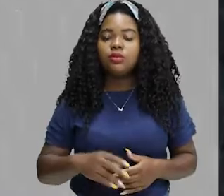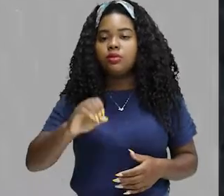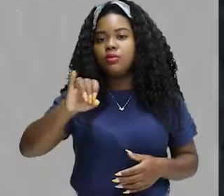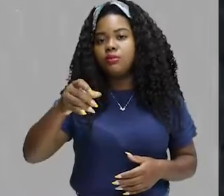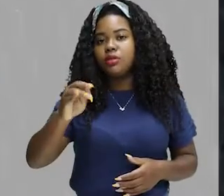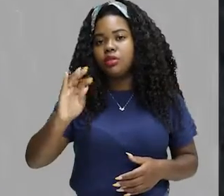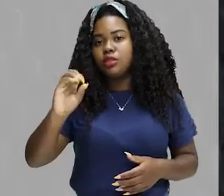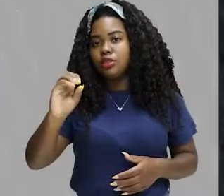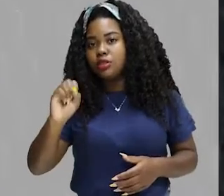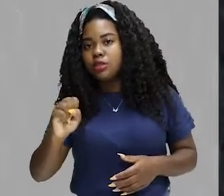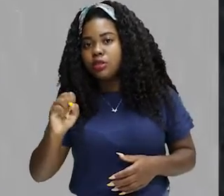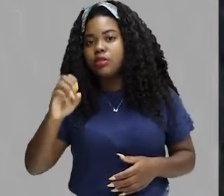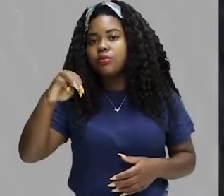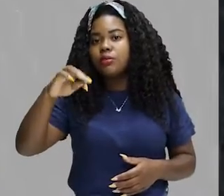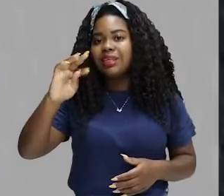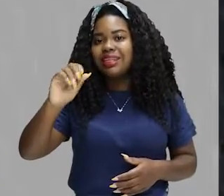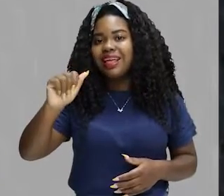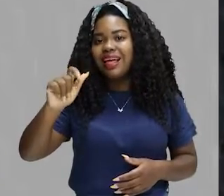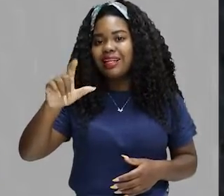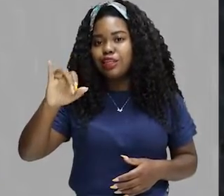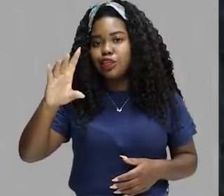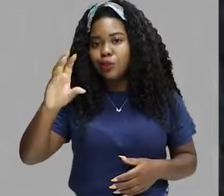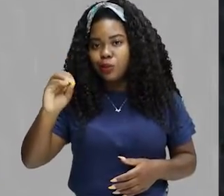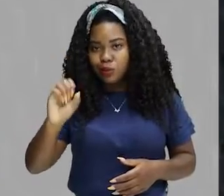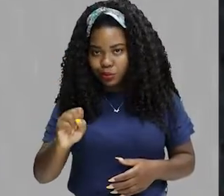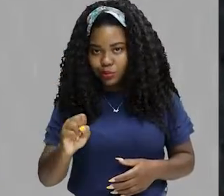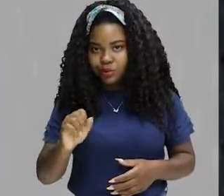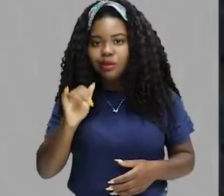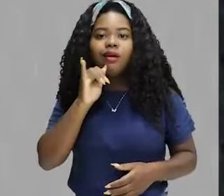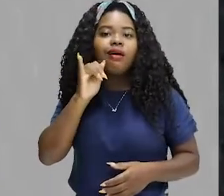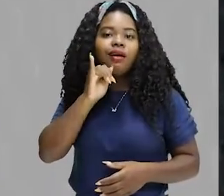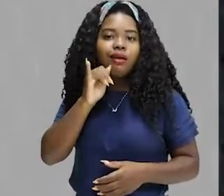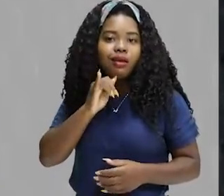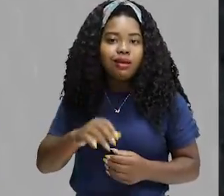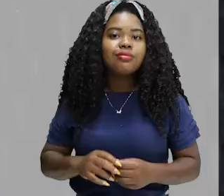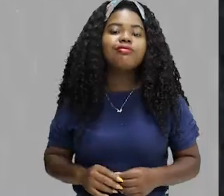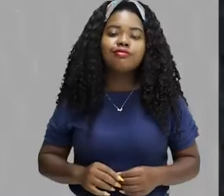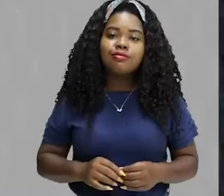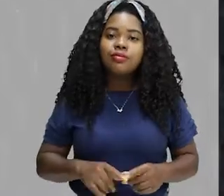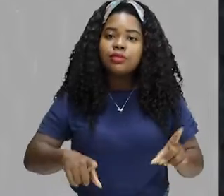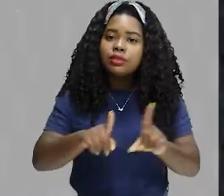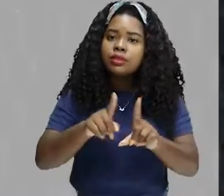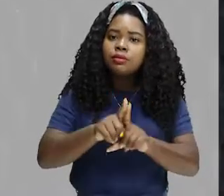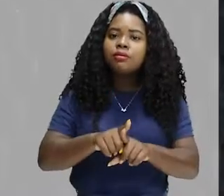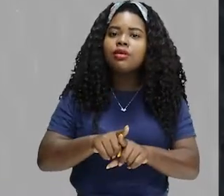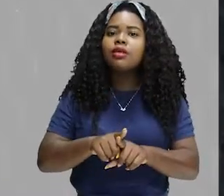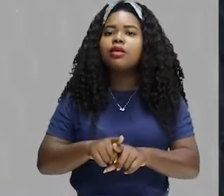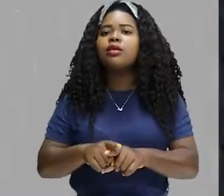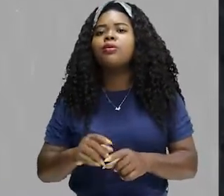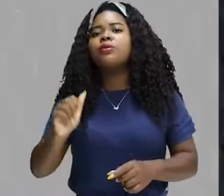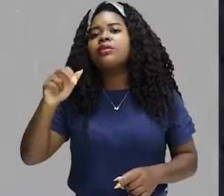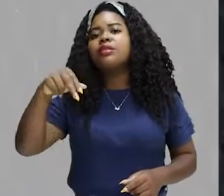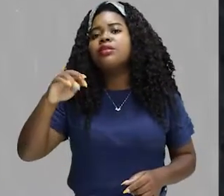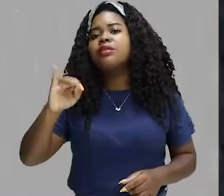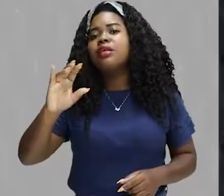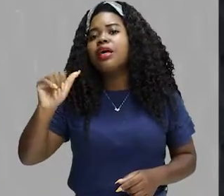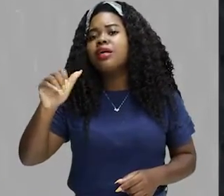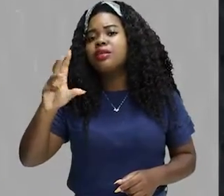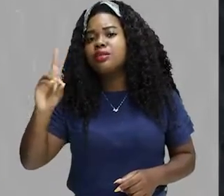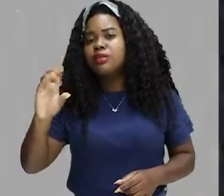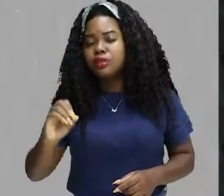metálicos, que vamos chamar isso de corrosão, a ação dos antiácidos, a decomposição